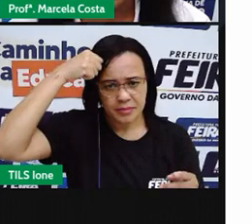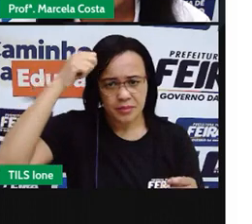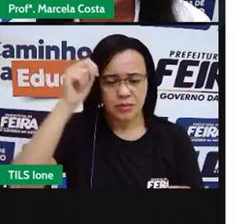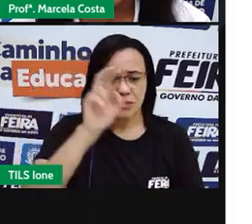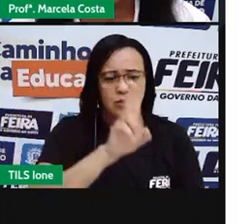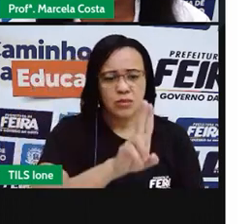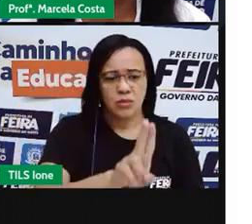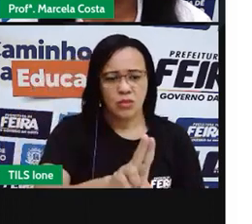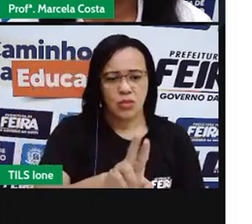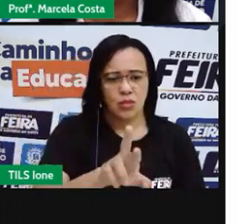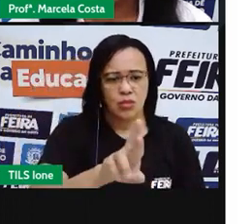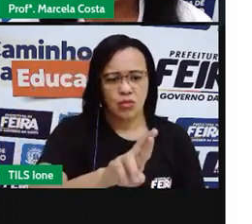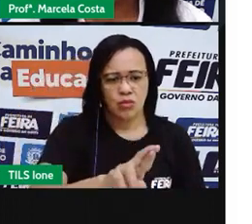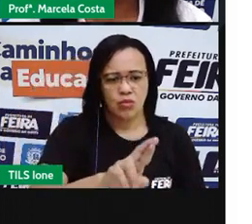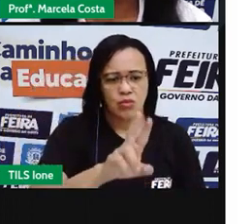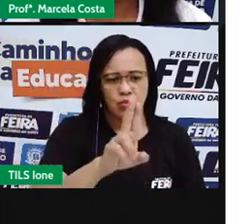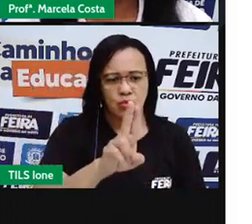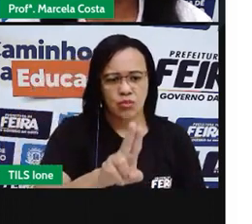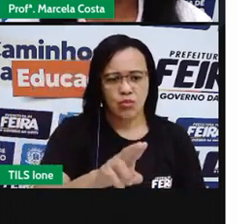Repete comigo.